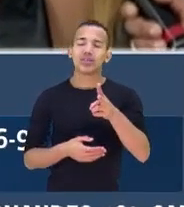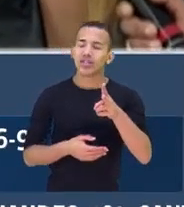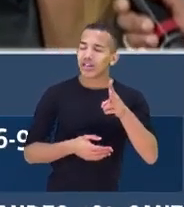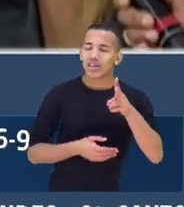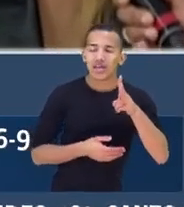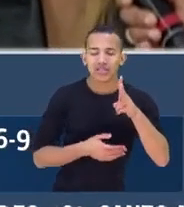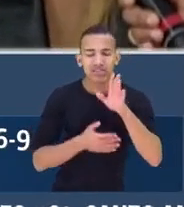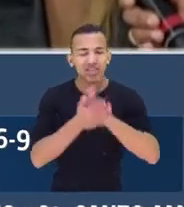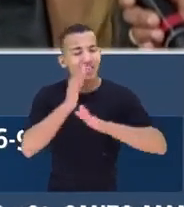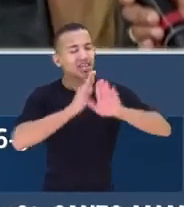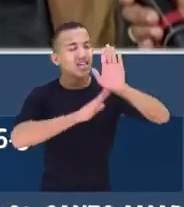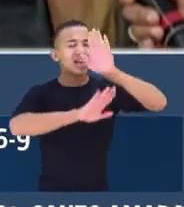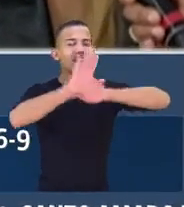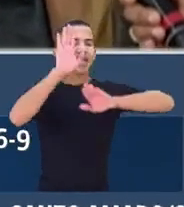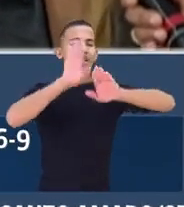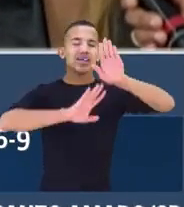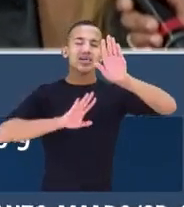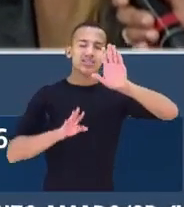continuar te